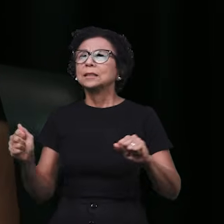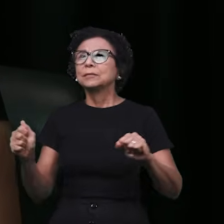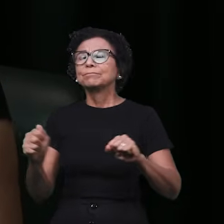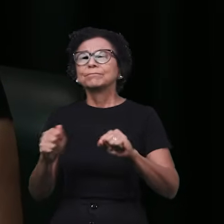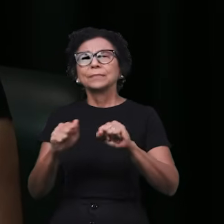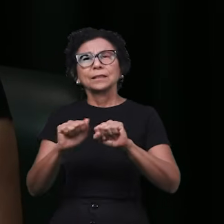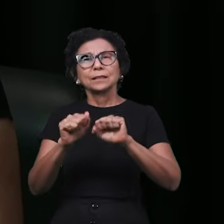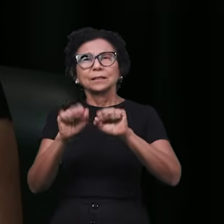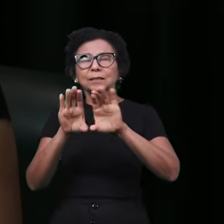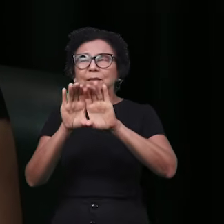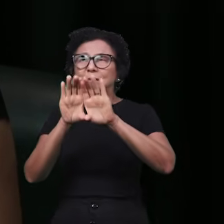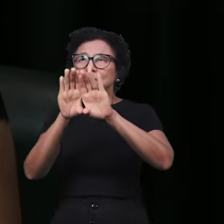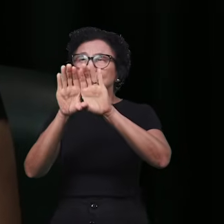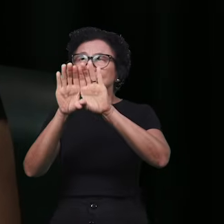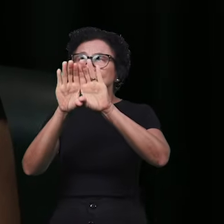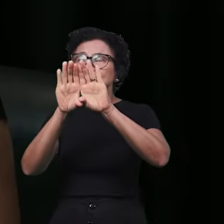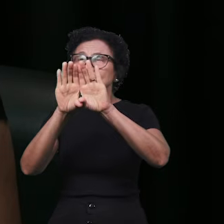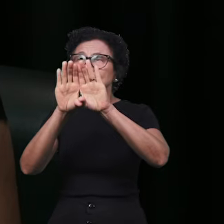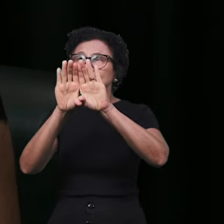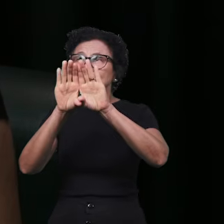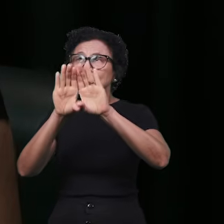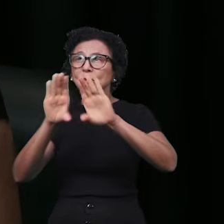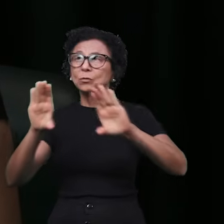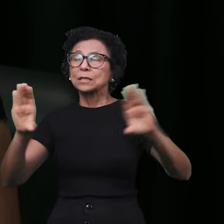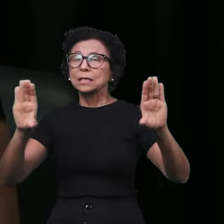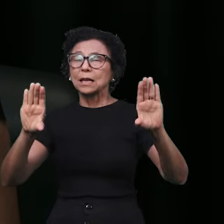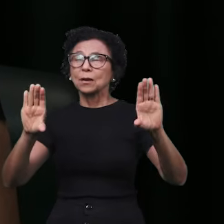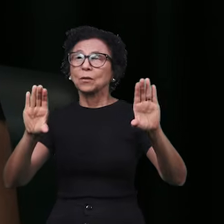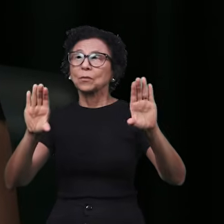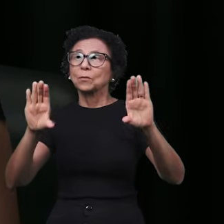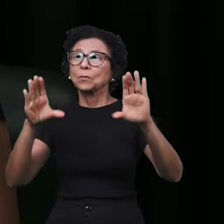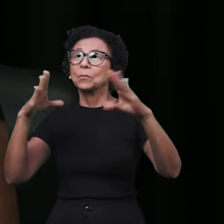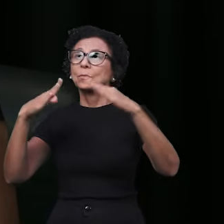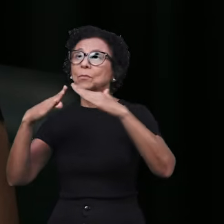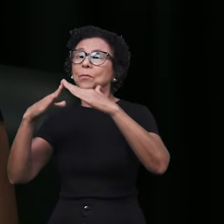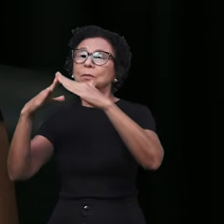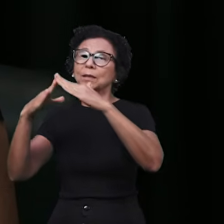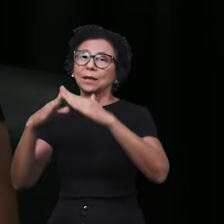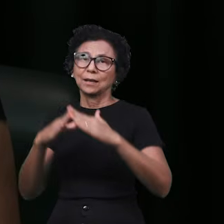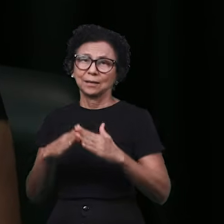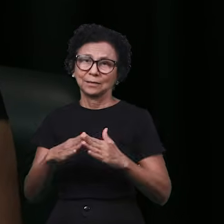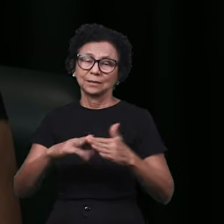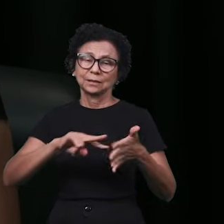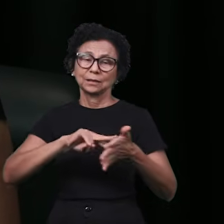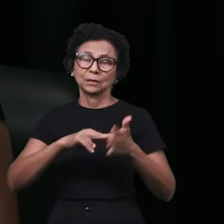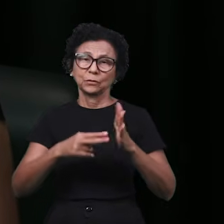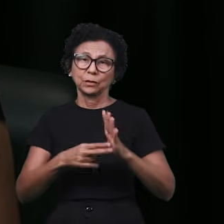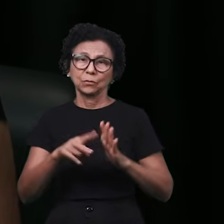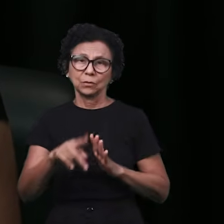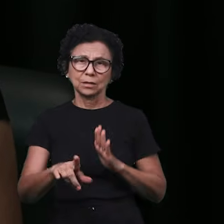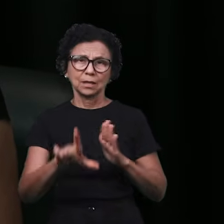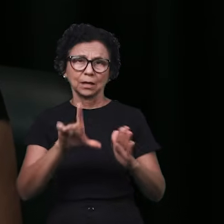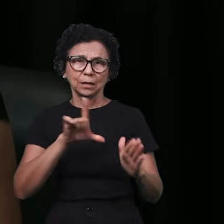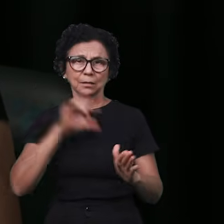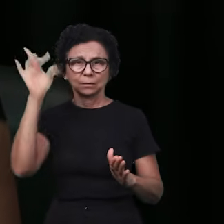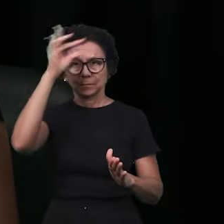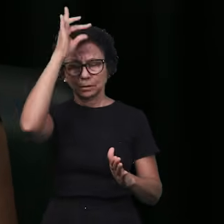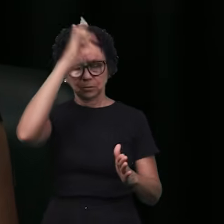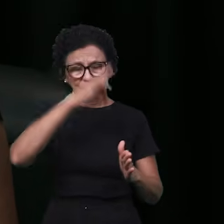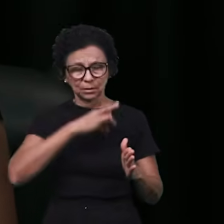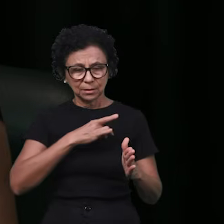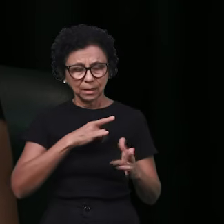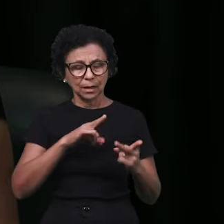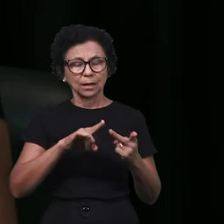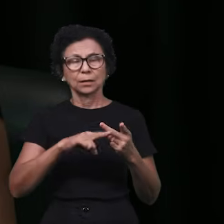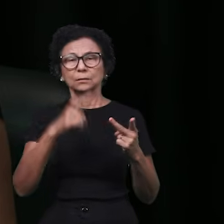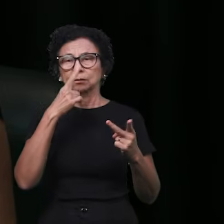está salvo. Você já viveu todo esse processo aqui antes. Já foi batizado com o Espírito Santo, já teve a experiência, já viveu intimidade com o